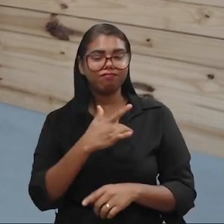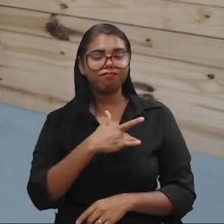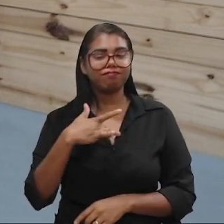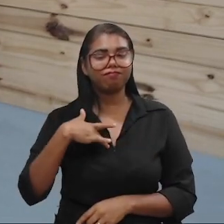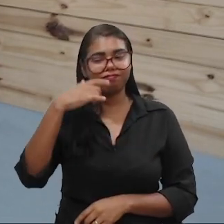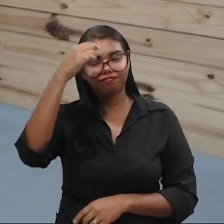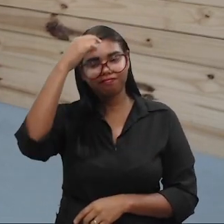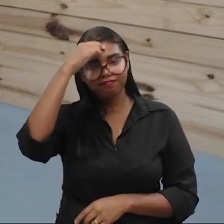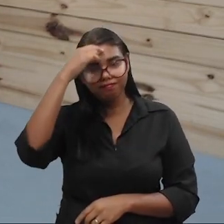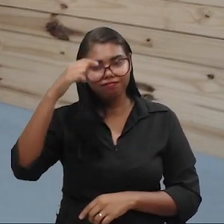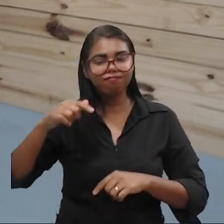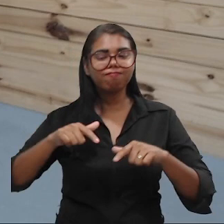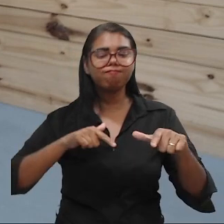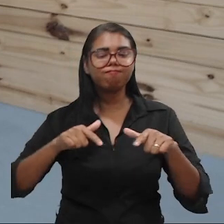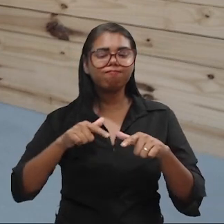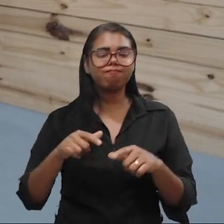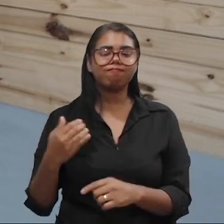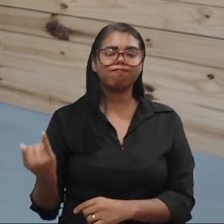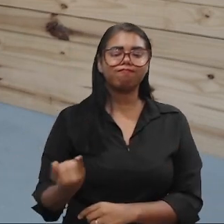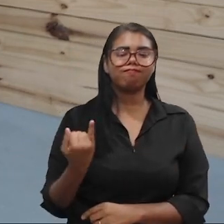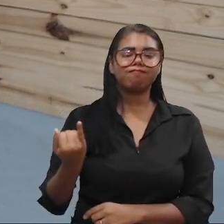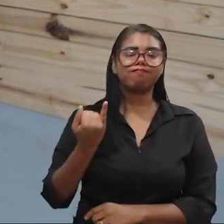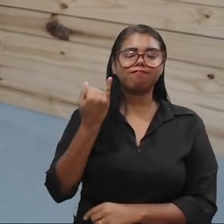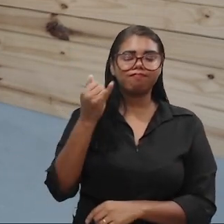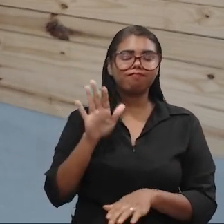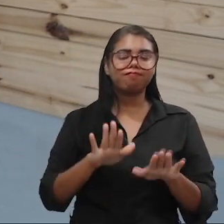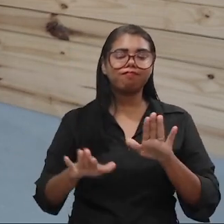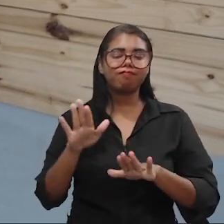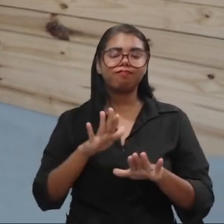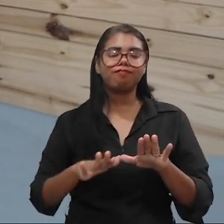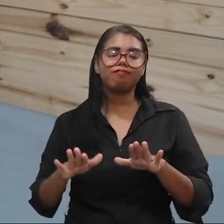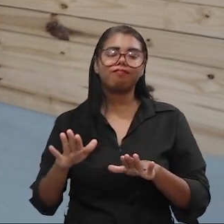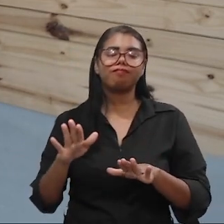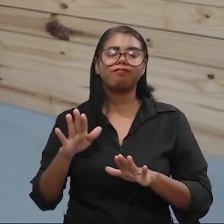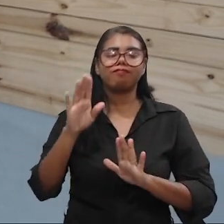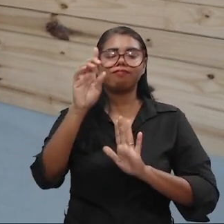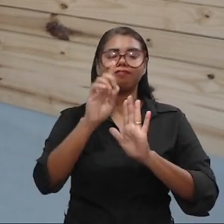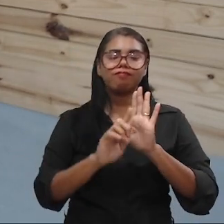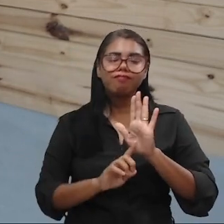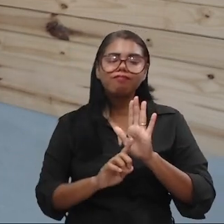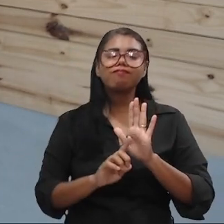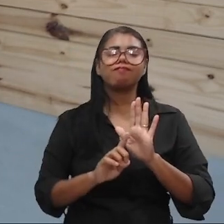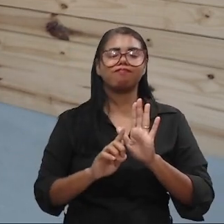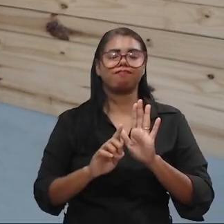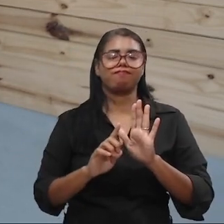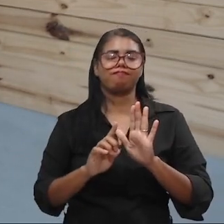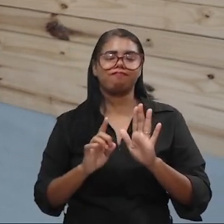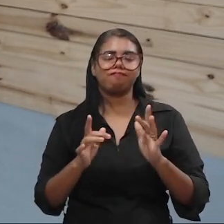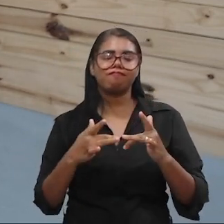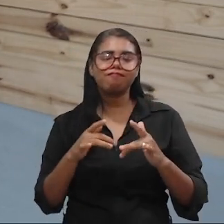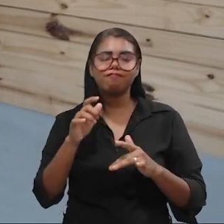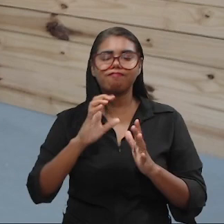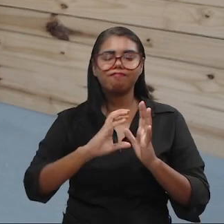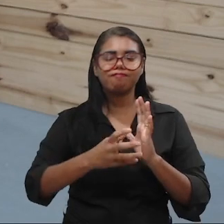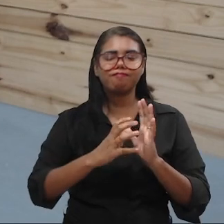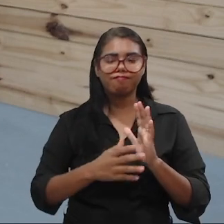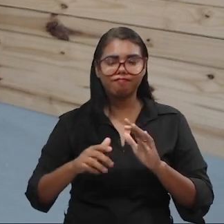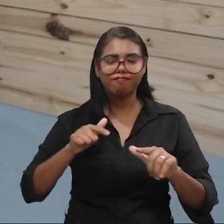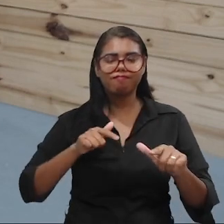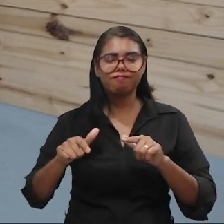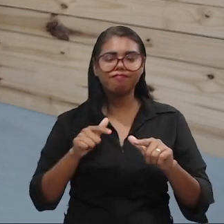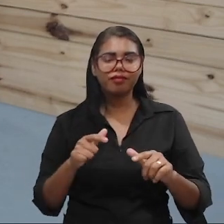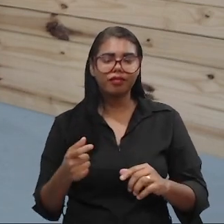importante e é o primeiro passo para cuidar direito dos trabalhadores as emoções ela tem um impacto